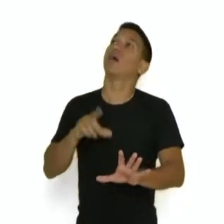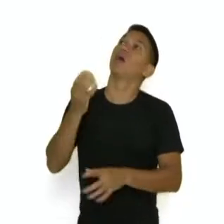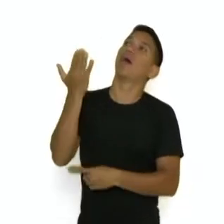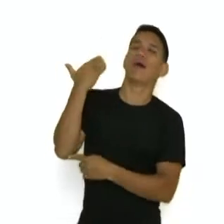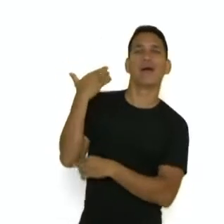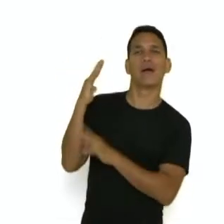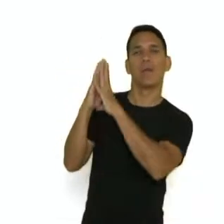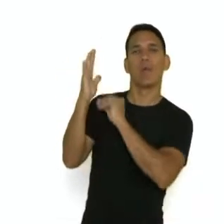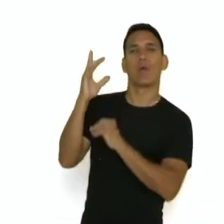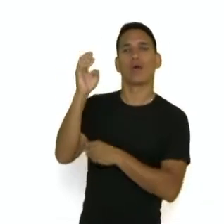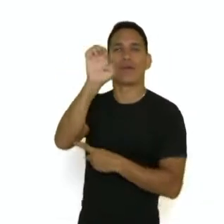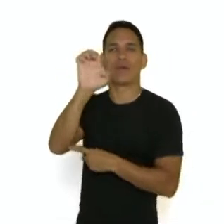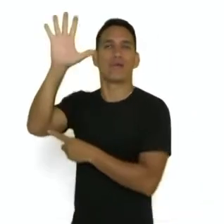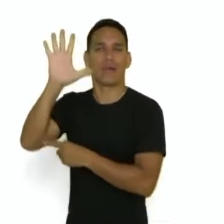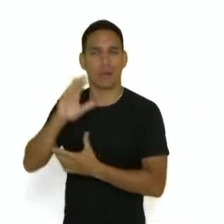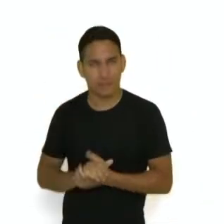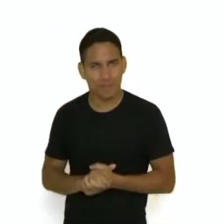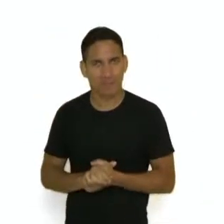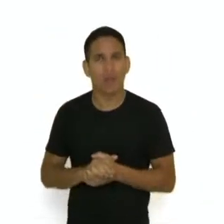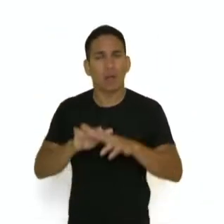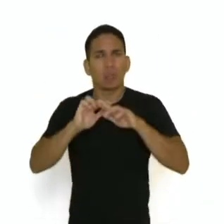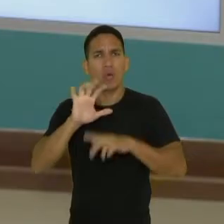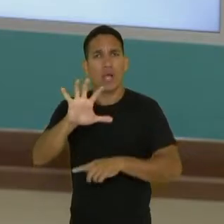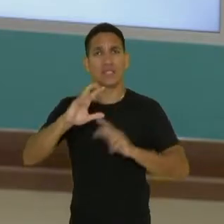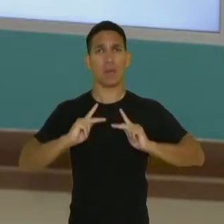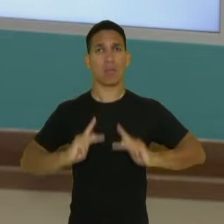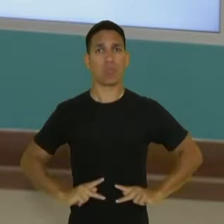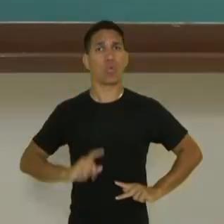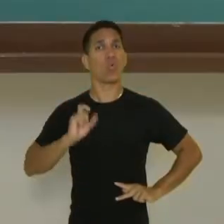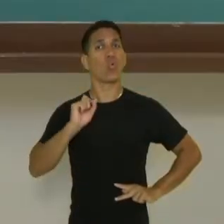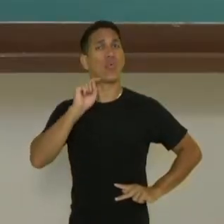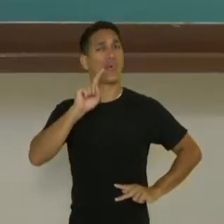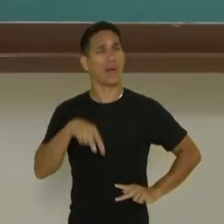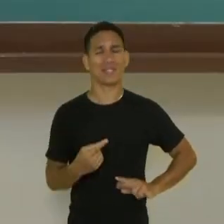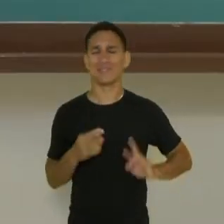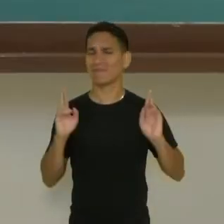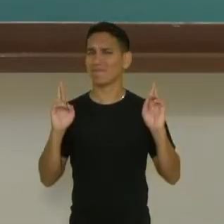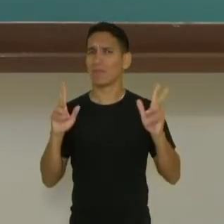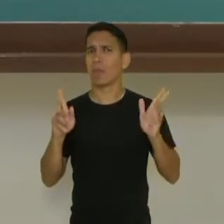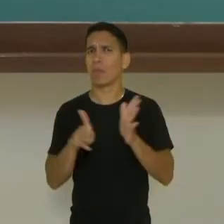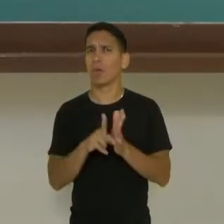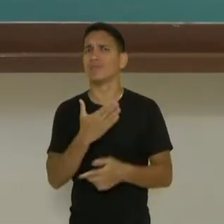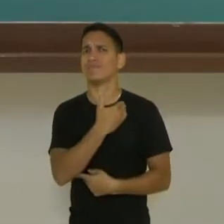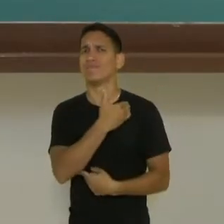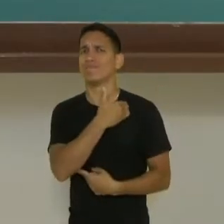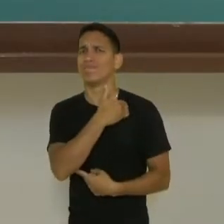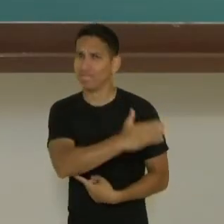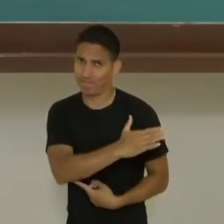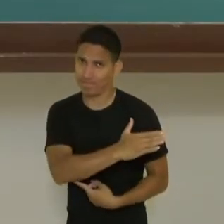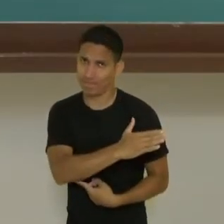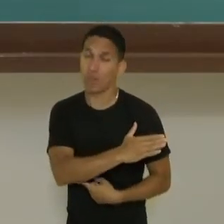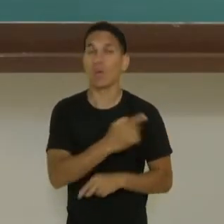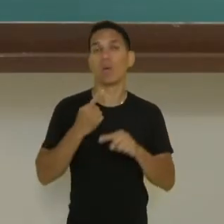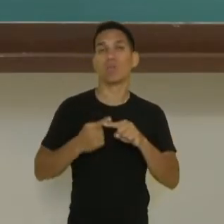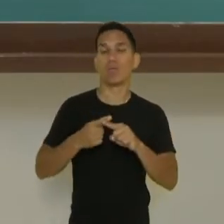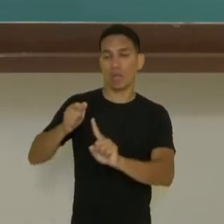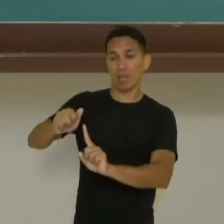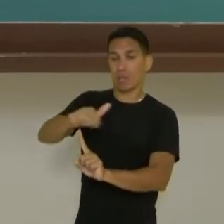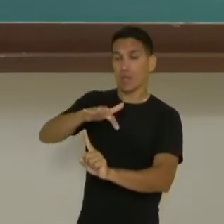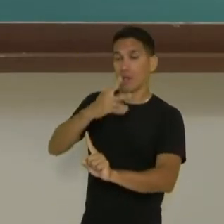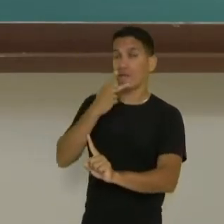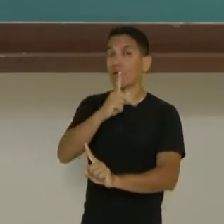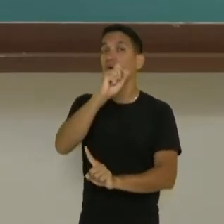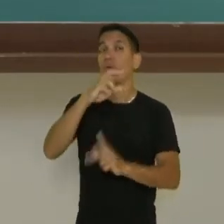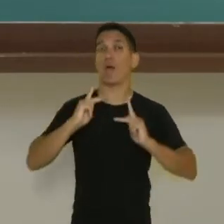de quem observava. Essa postura era uma postura totalmente preconceituosa, que na antropologia a gente vai chamar